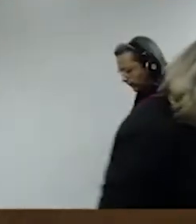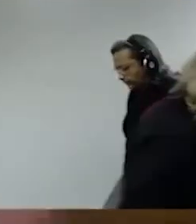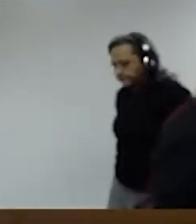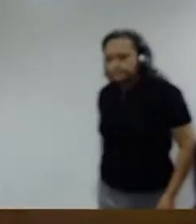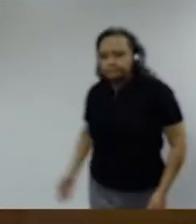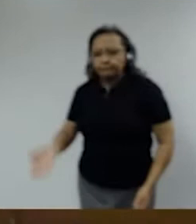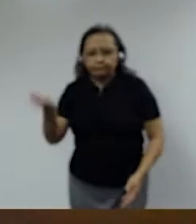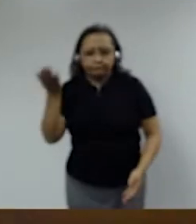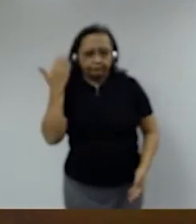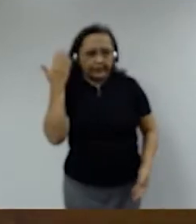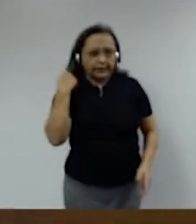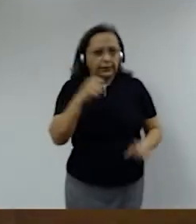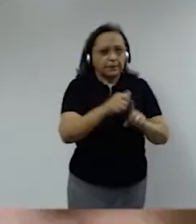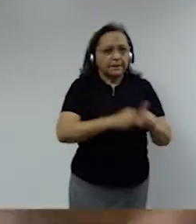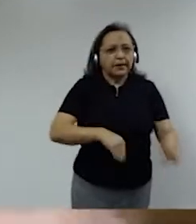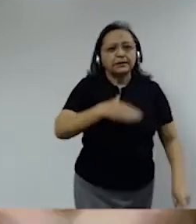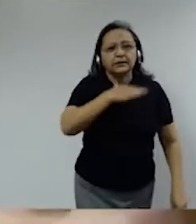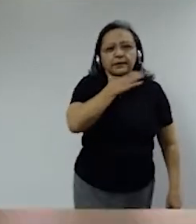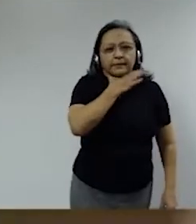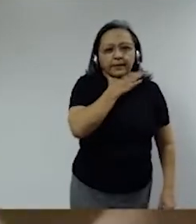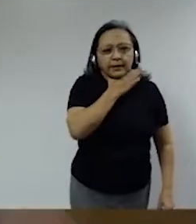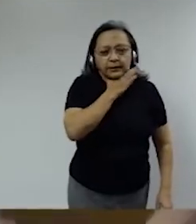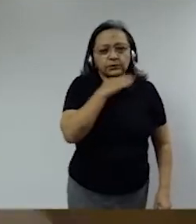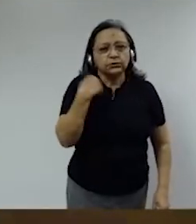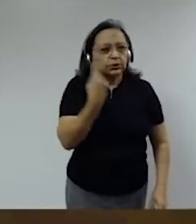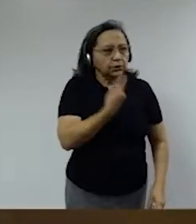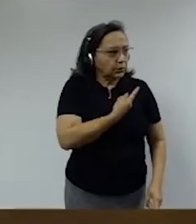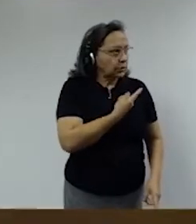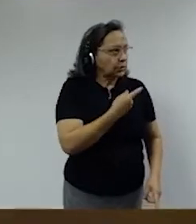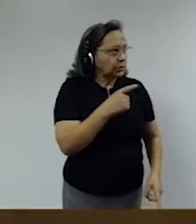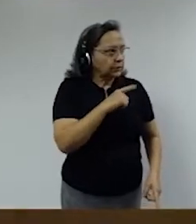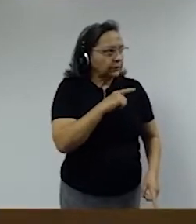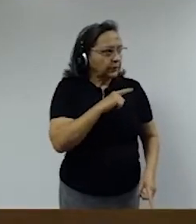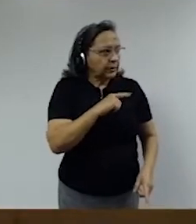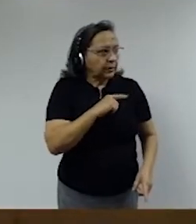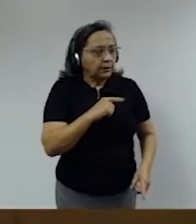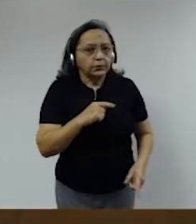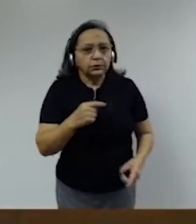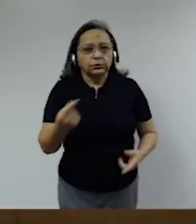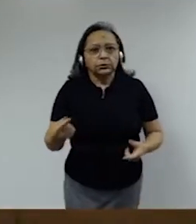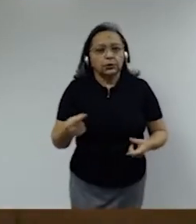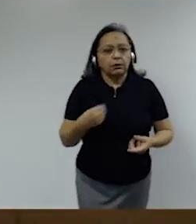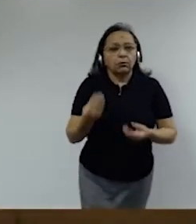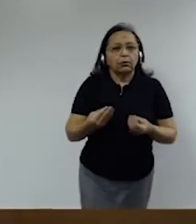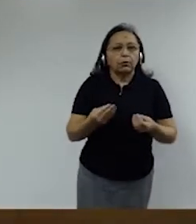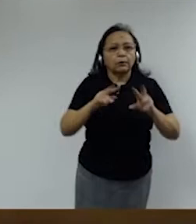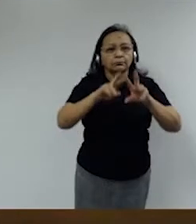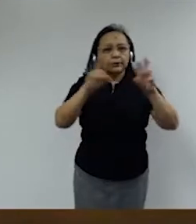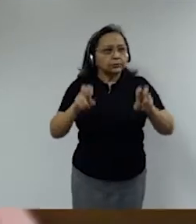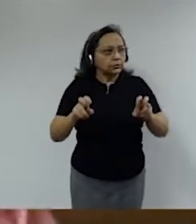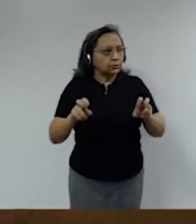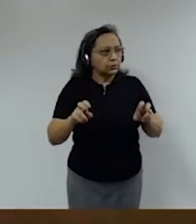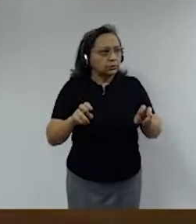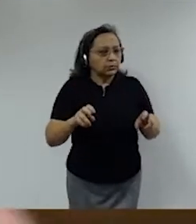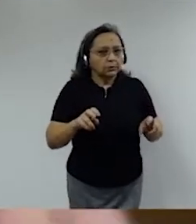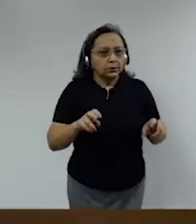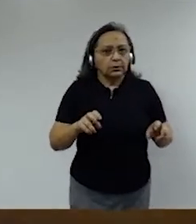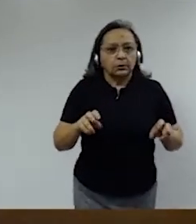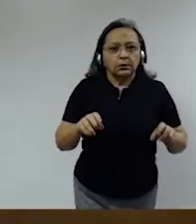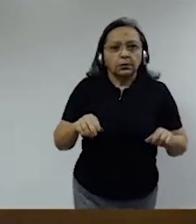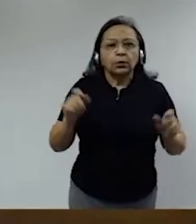tivemos, né, o falar mais pontual sobre a telemedicina. O que isso a gente